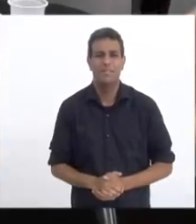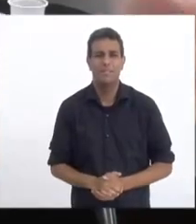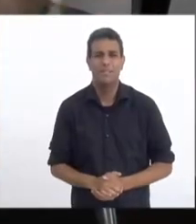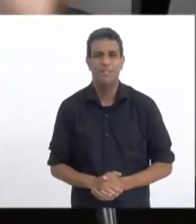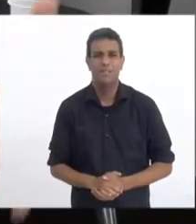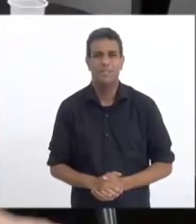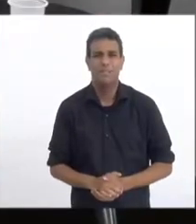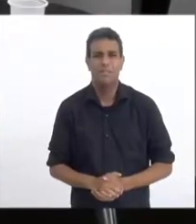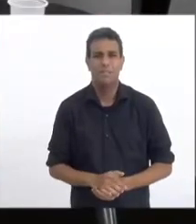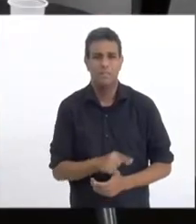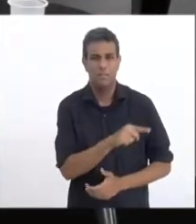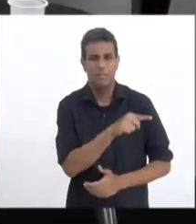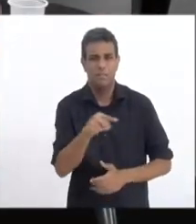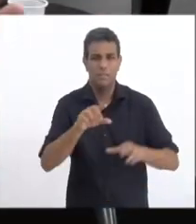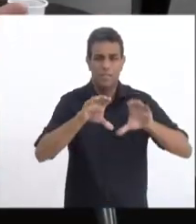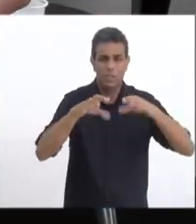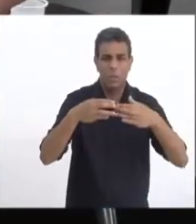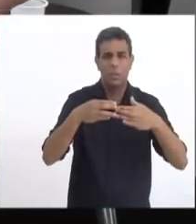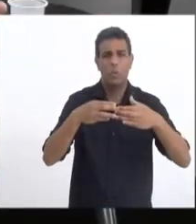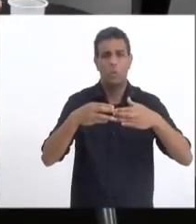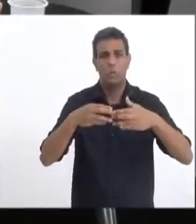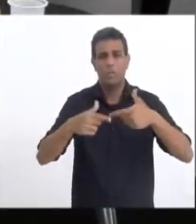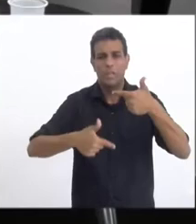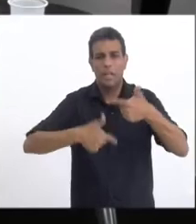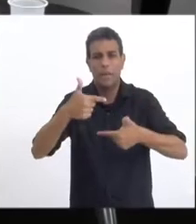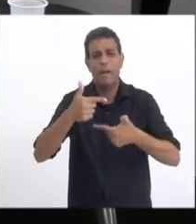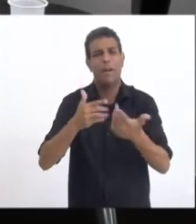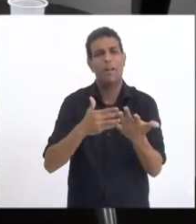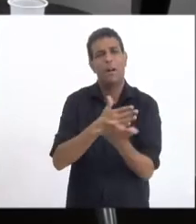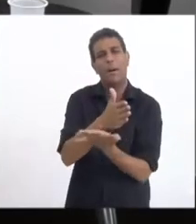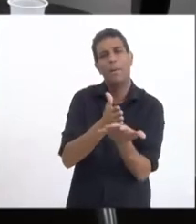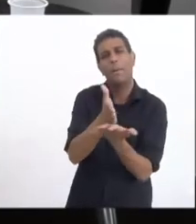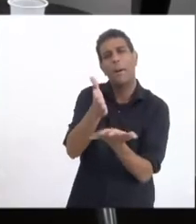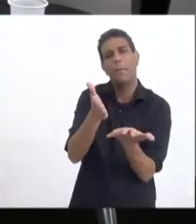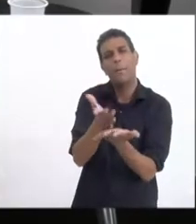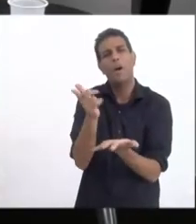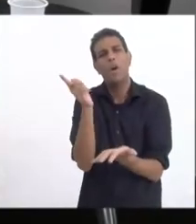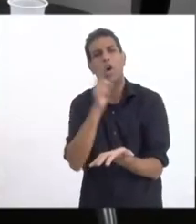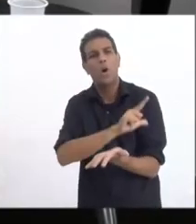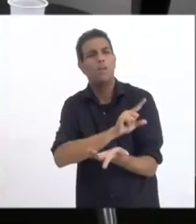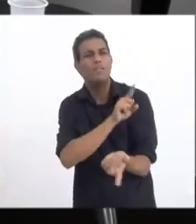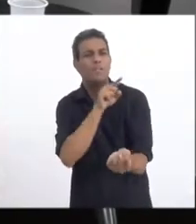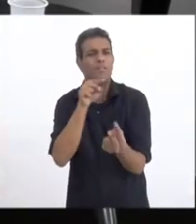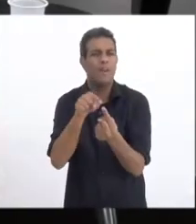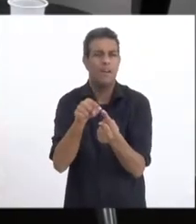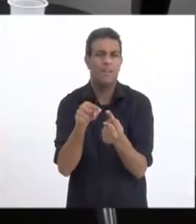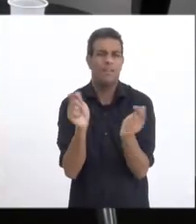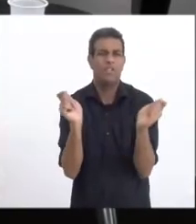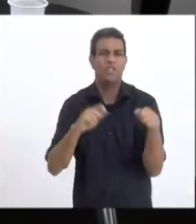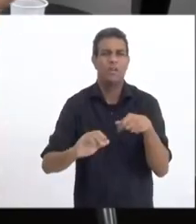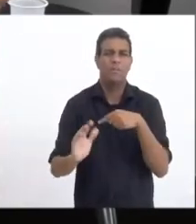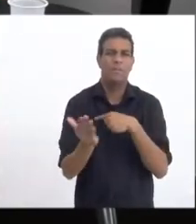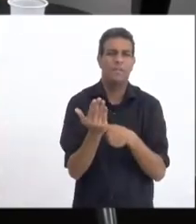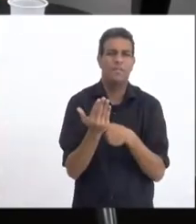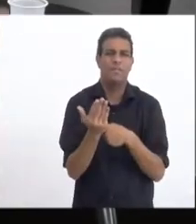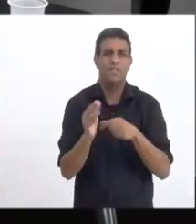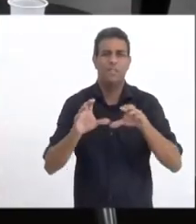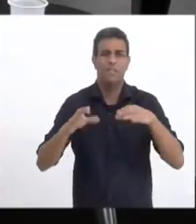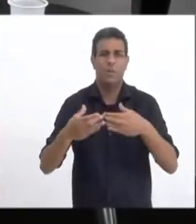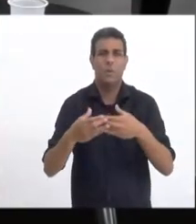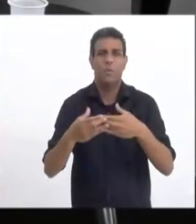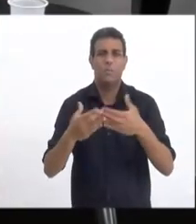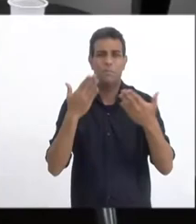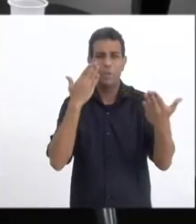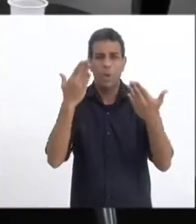a comunidade terapêutica me mostrou um caminho. Me direcionou para algo, né? Me ensinou a ser um pai